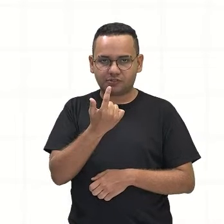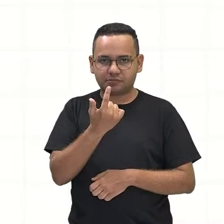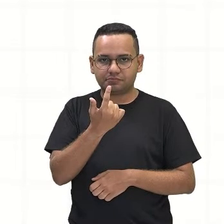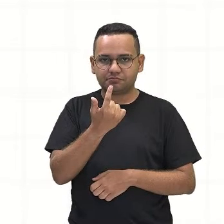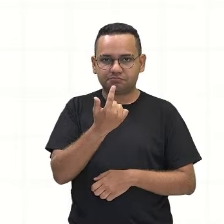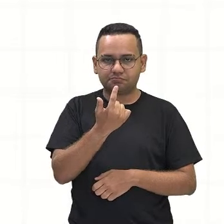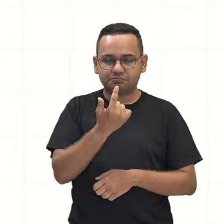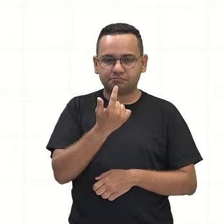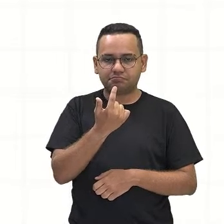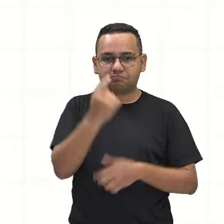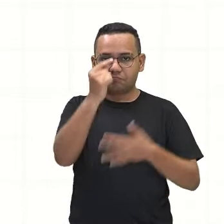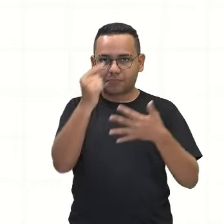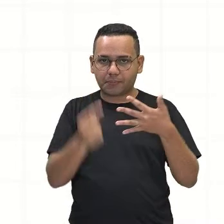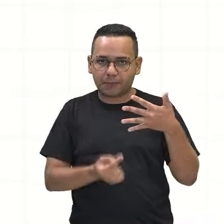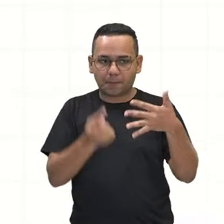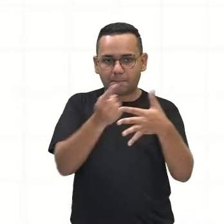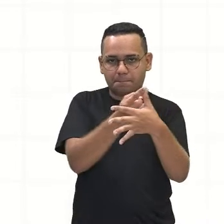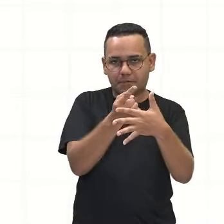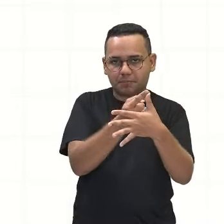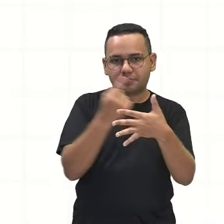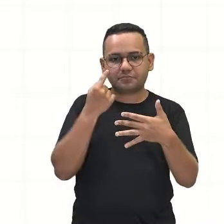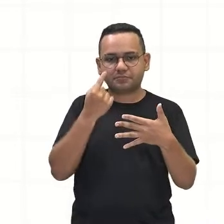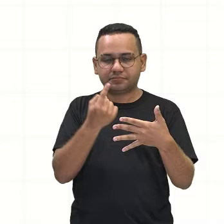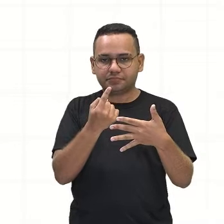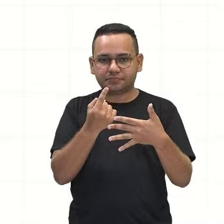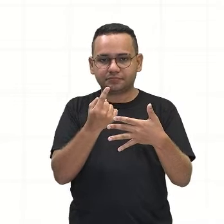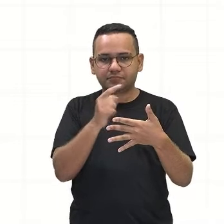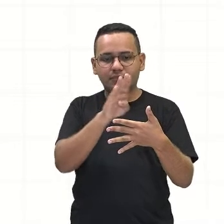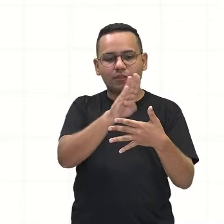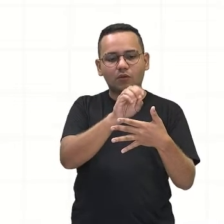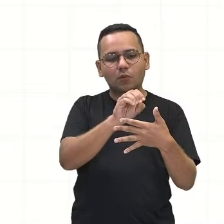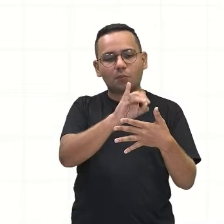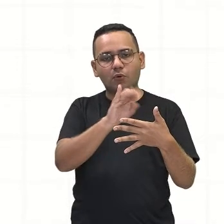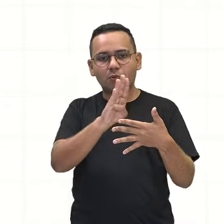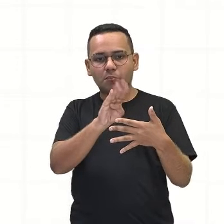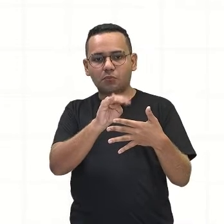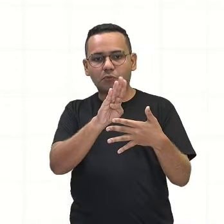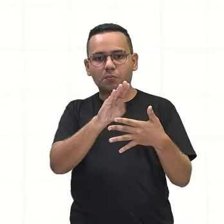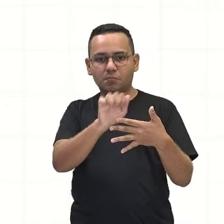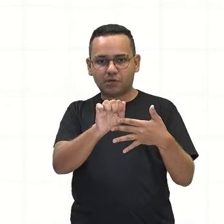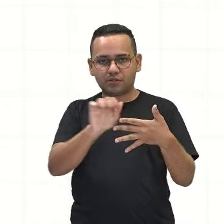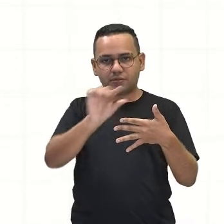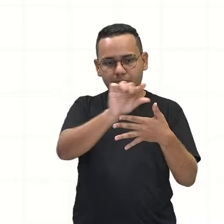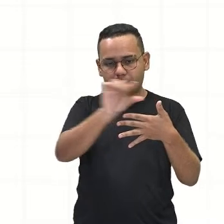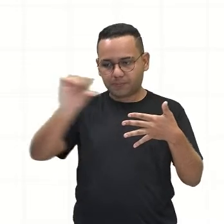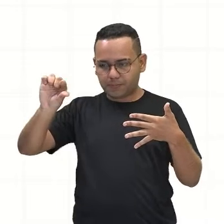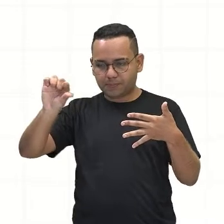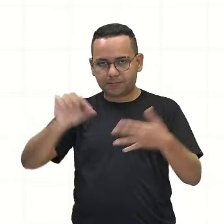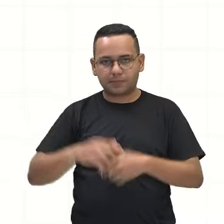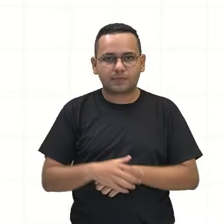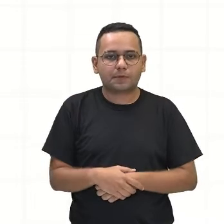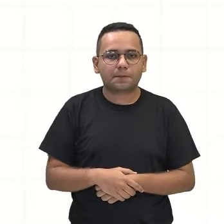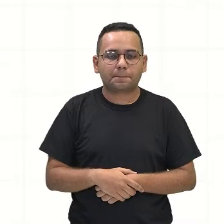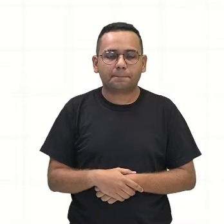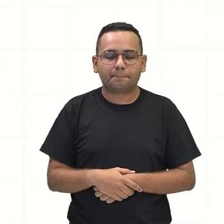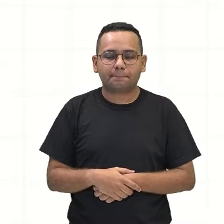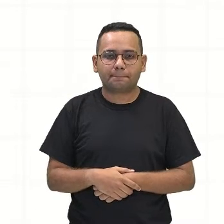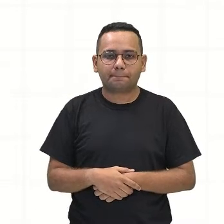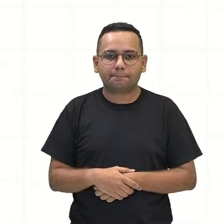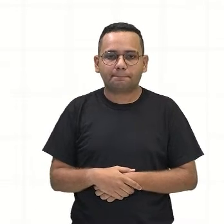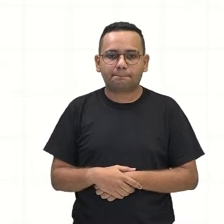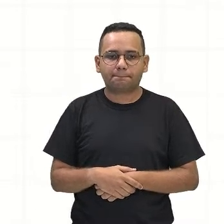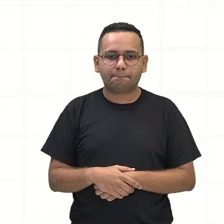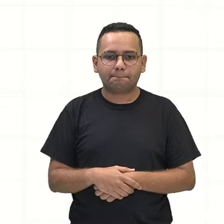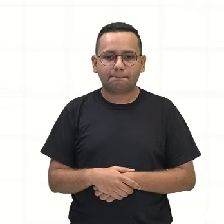na primeira linha agora. Ó. Nós estamos falando na linha, é sempre na horizontal. Tá bom? Então,